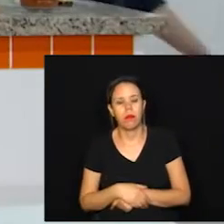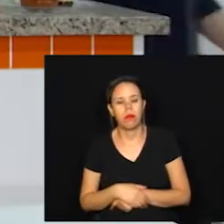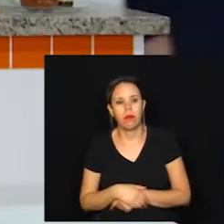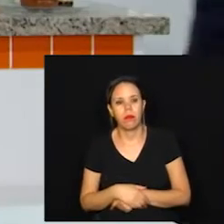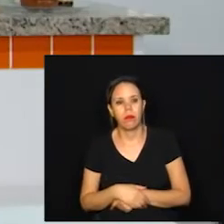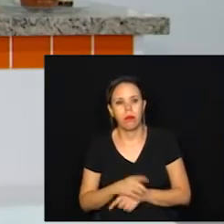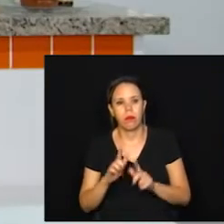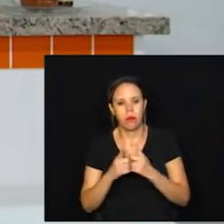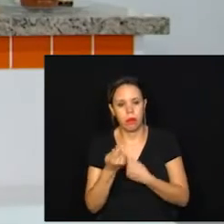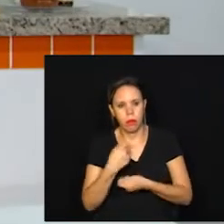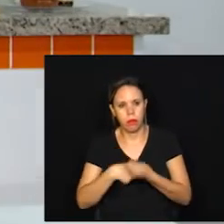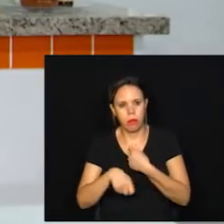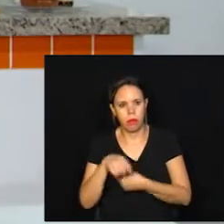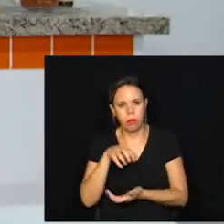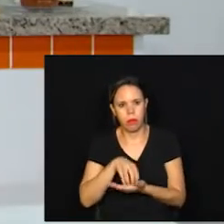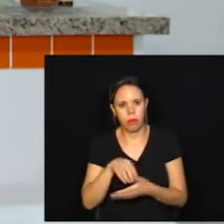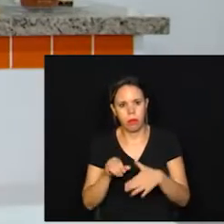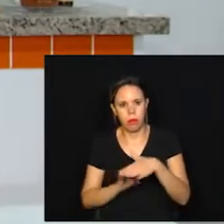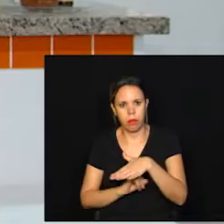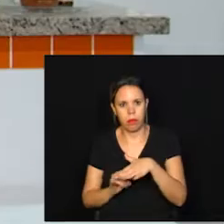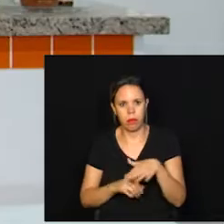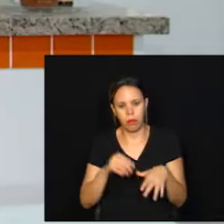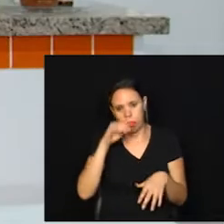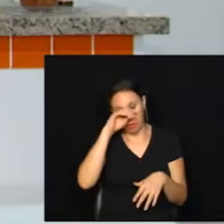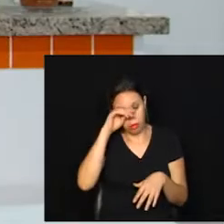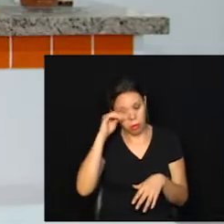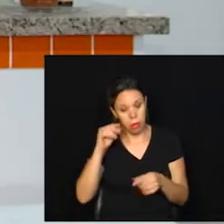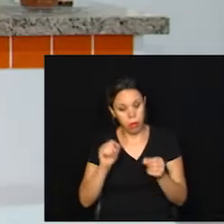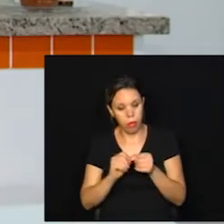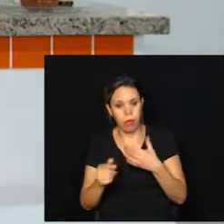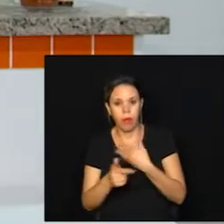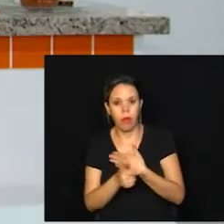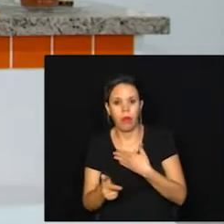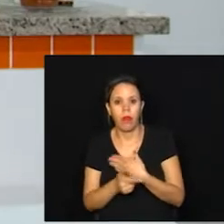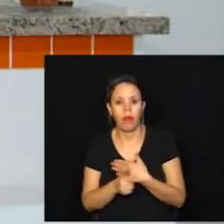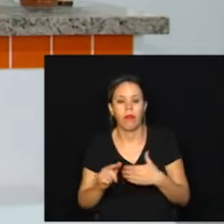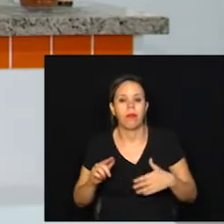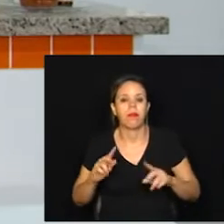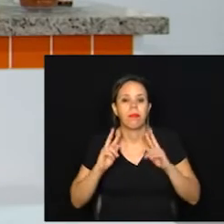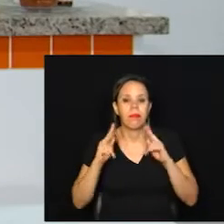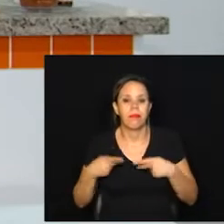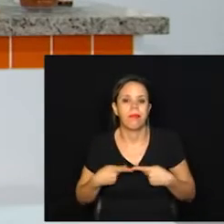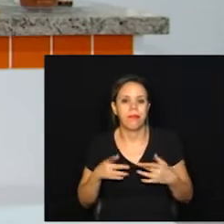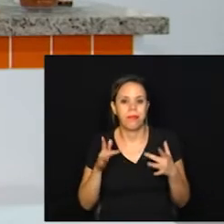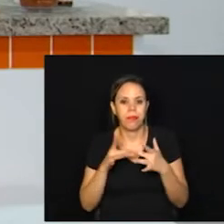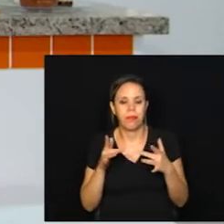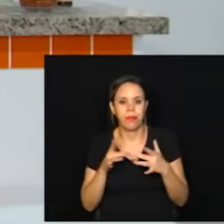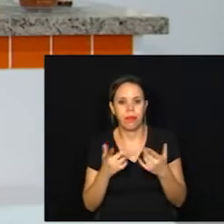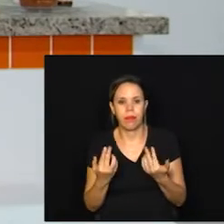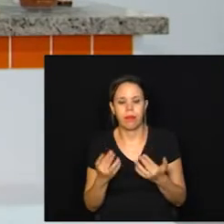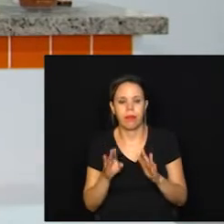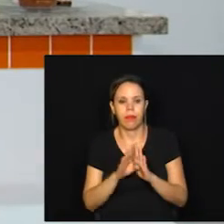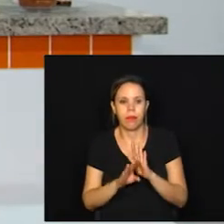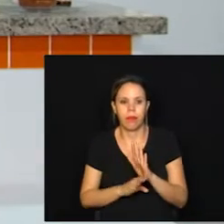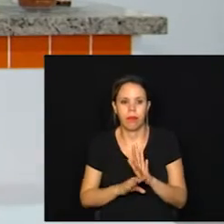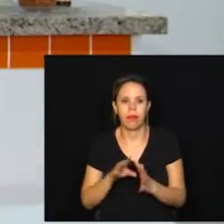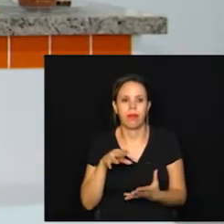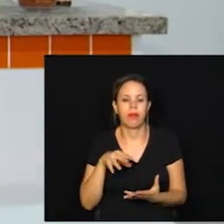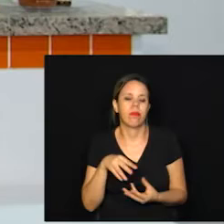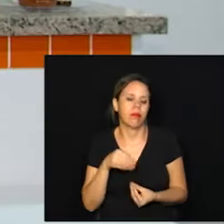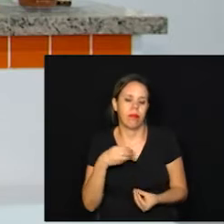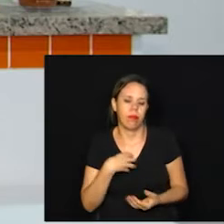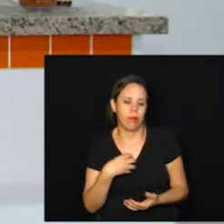é gerenciado por uma ONG, a ONG faz esse papel humano, é como se fosse a alma do programa.